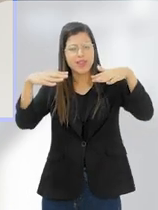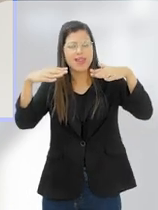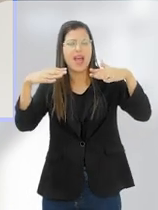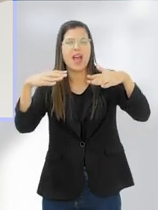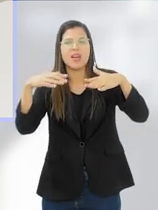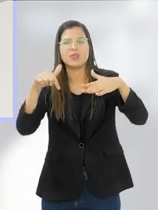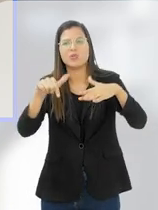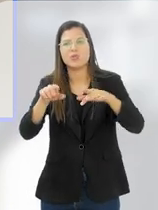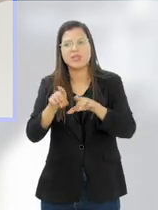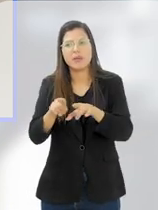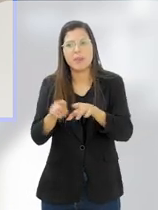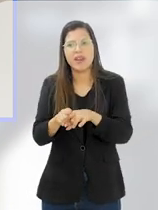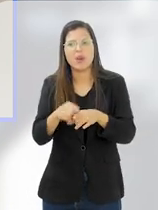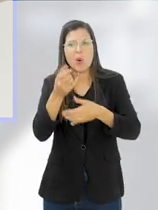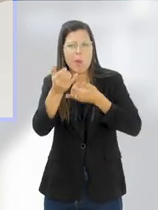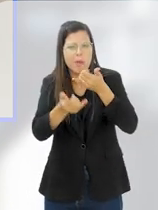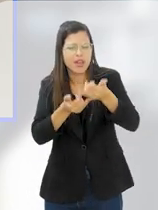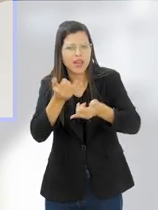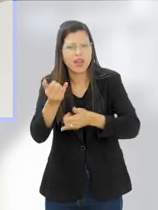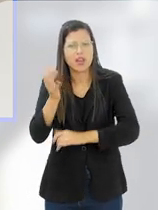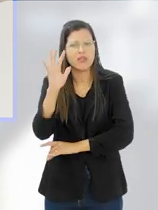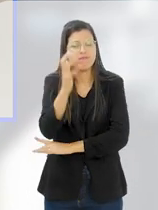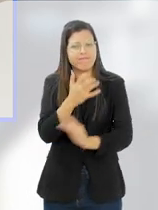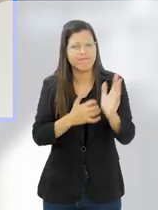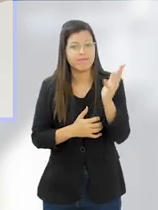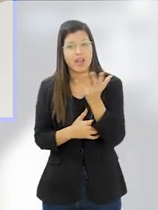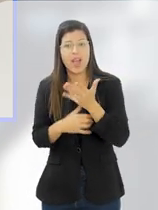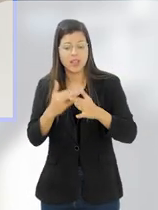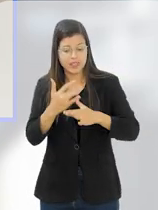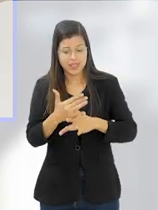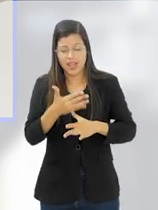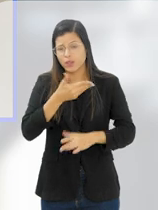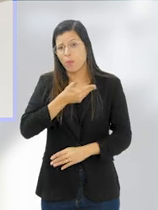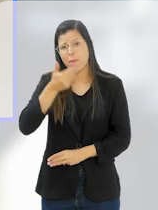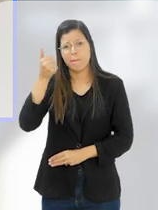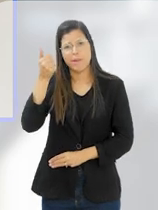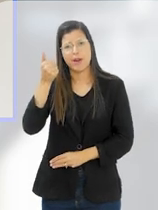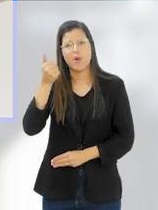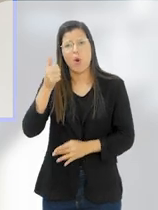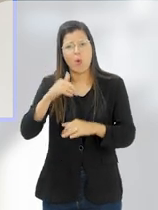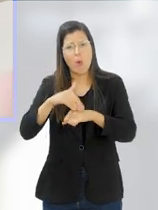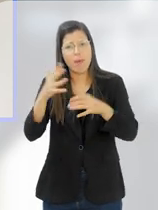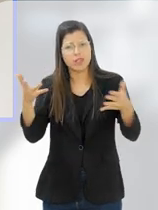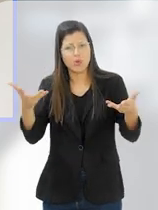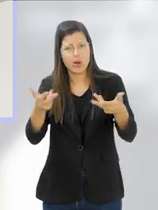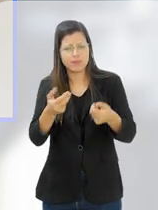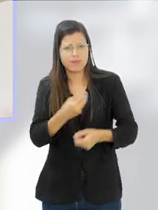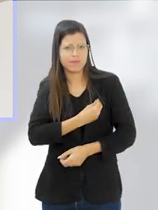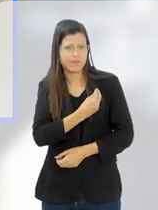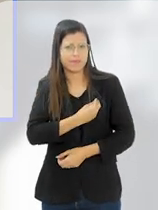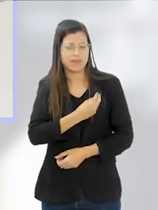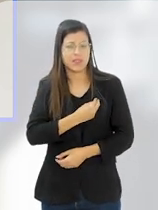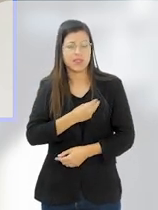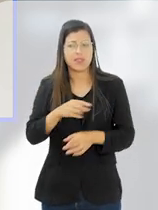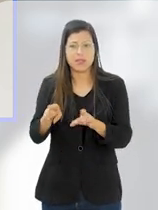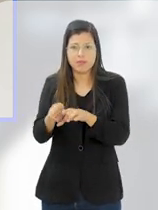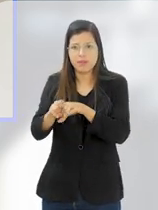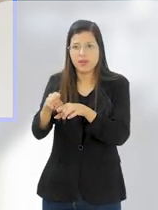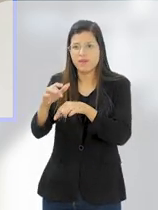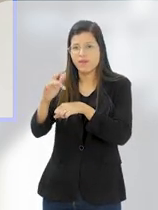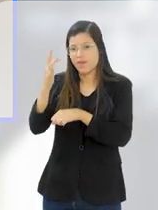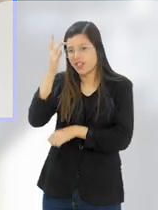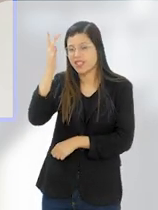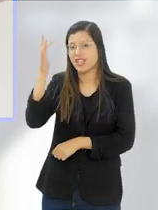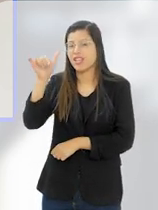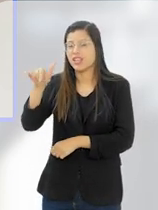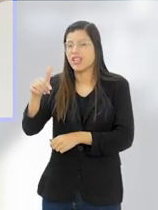verdes, sombreados, né? Isso tudo vai tornar a cidade melhor, com mais qualidade de vida para todo mundo e vai facilitar a tarefa da